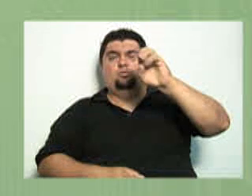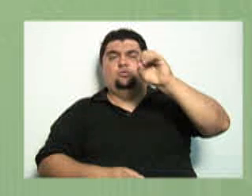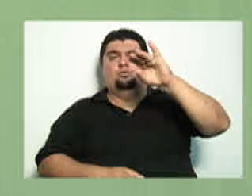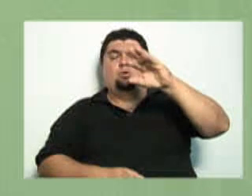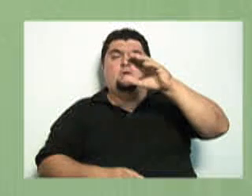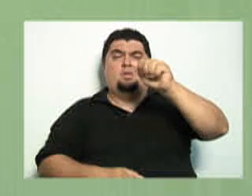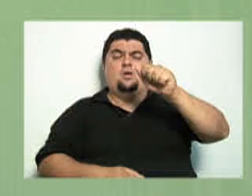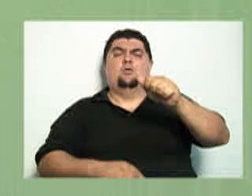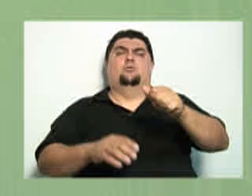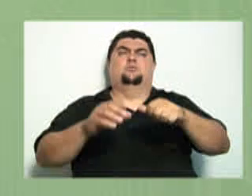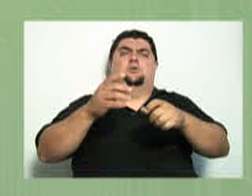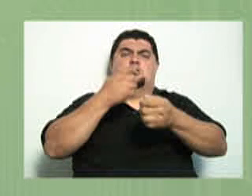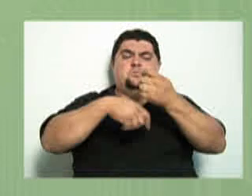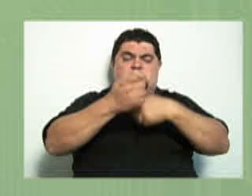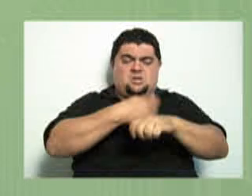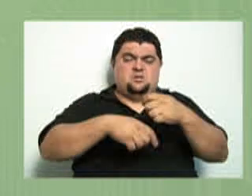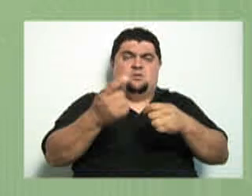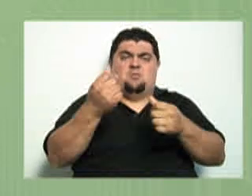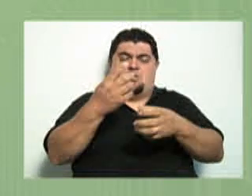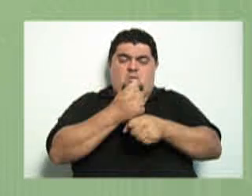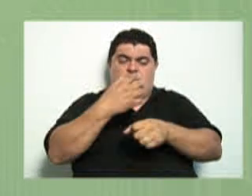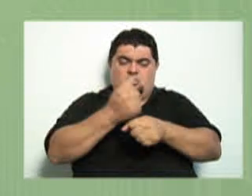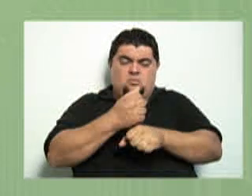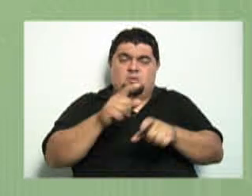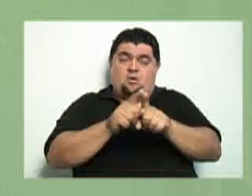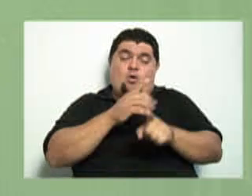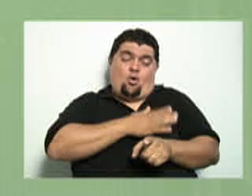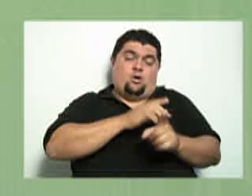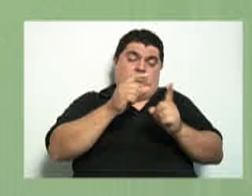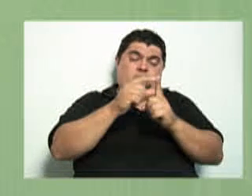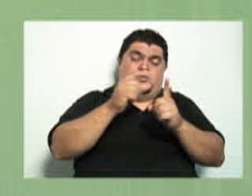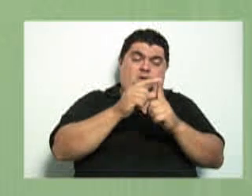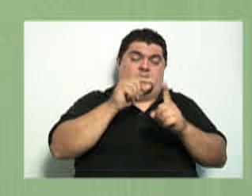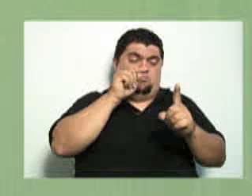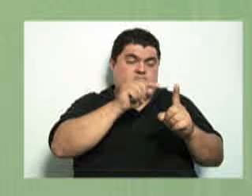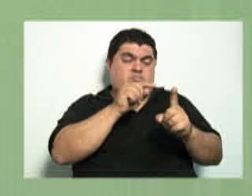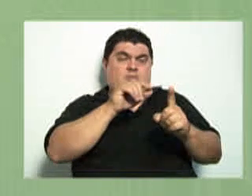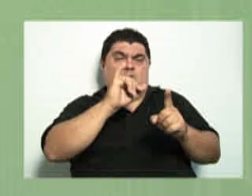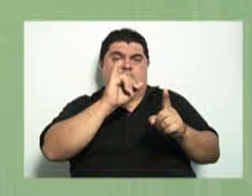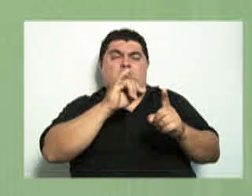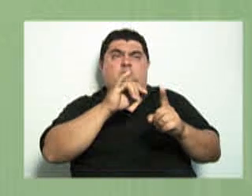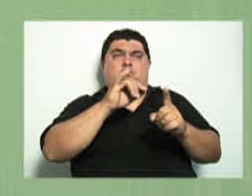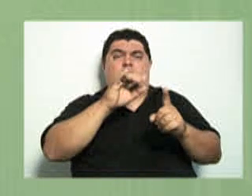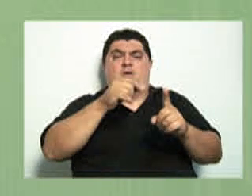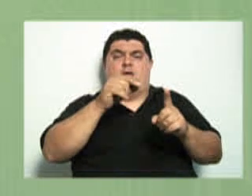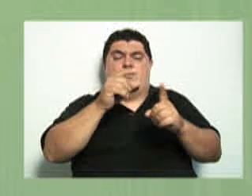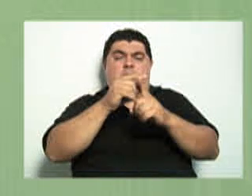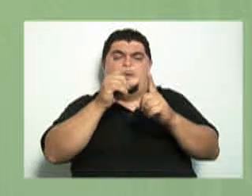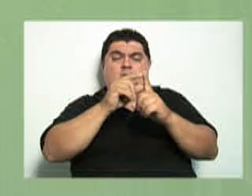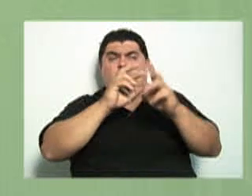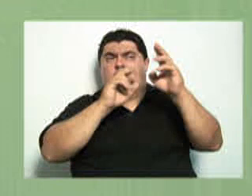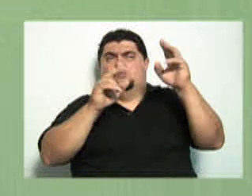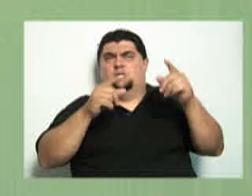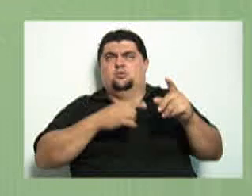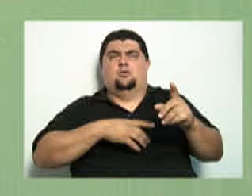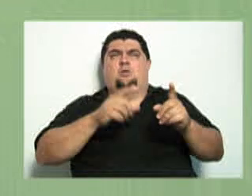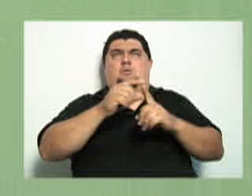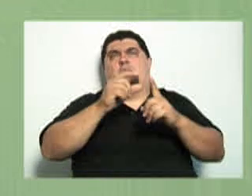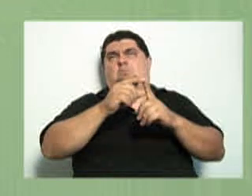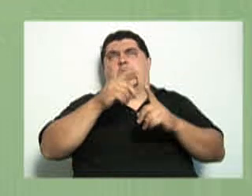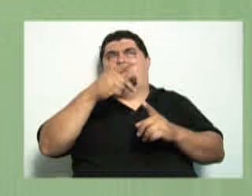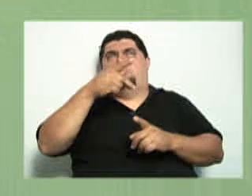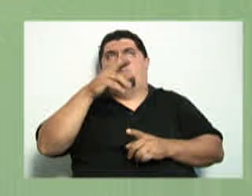administração, economia, a gente gosta muito dessa palavra. Ela está ligada muito mais, ela é uma palavra muito complexa, ela não quer dizer só prédios